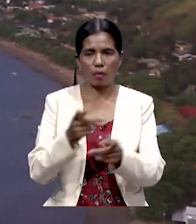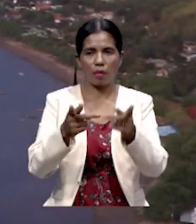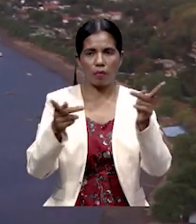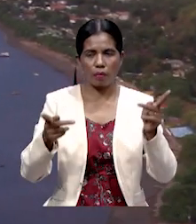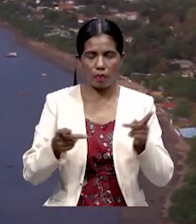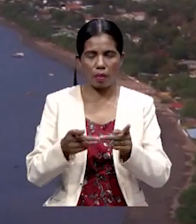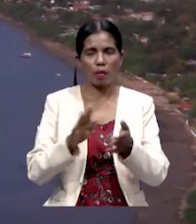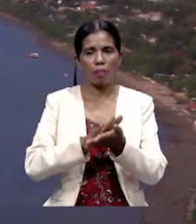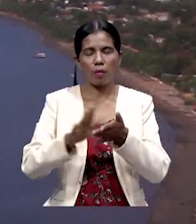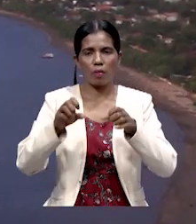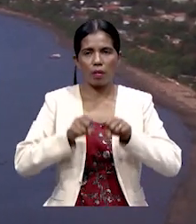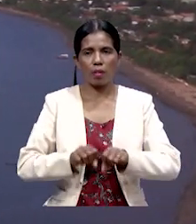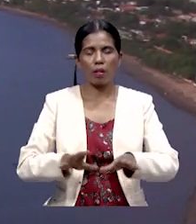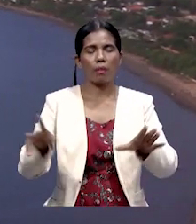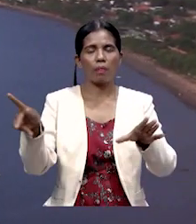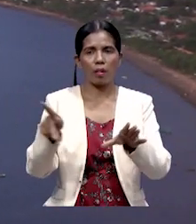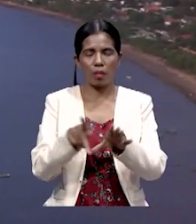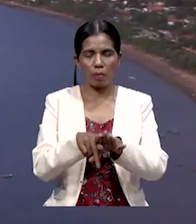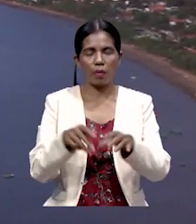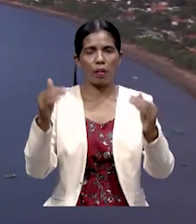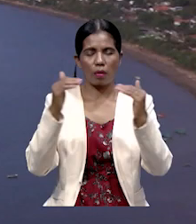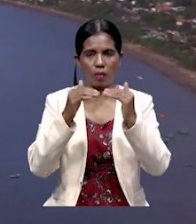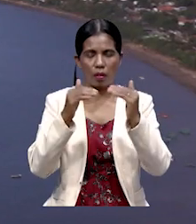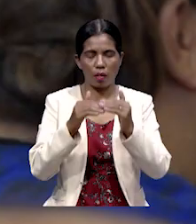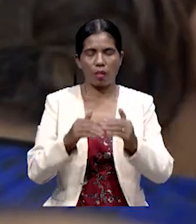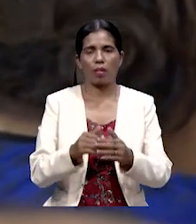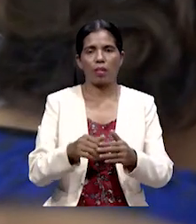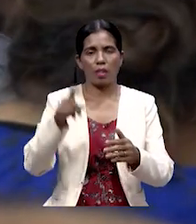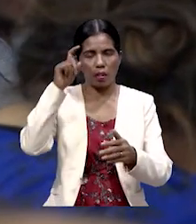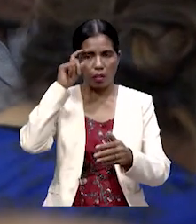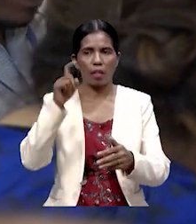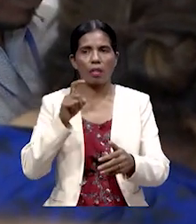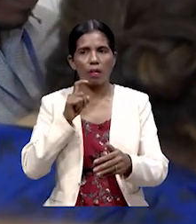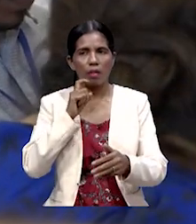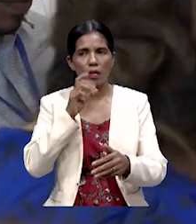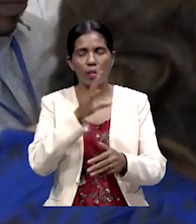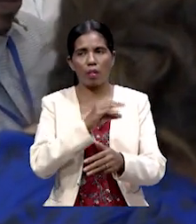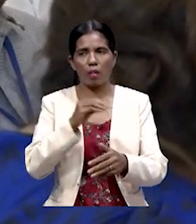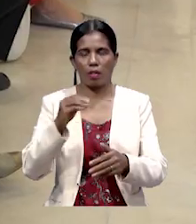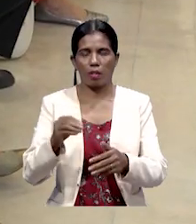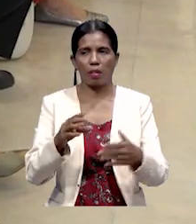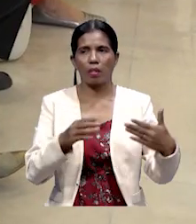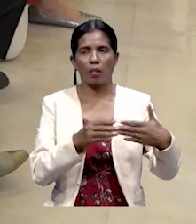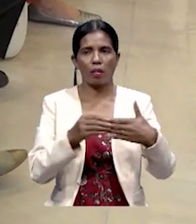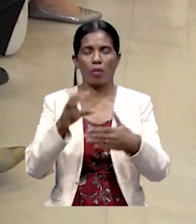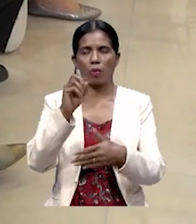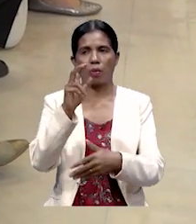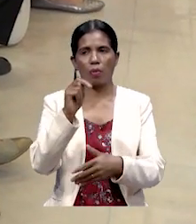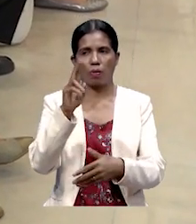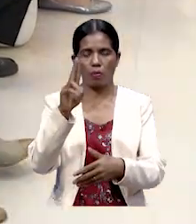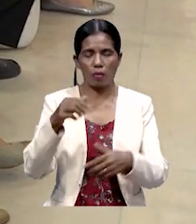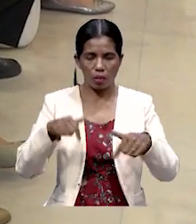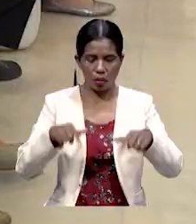e a Tassi. Participa e a cerimônia ne, líder carismático Xanana Gusmão, coordenador ONU e